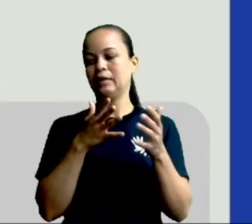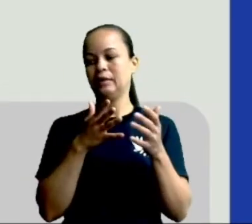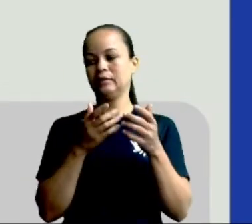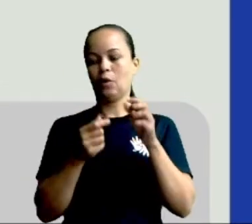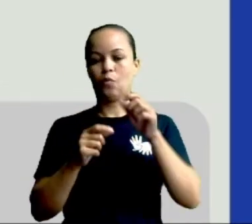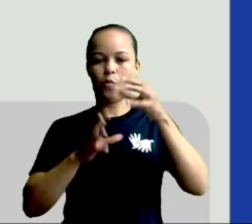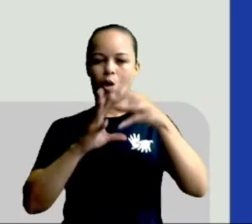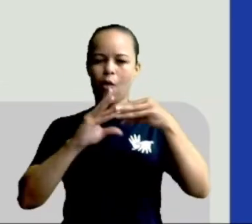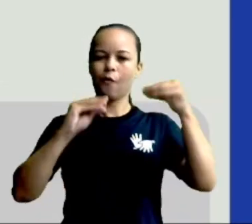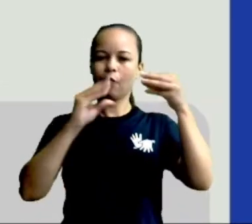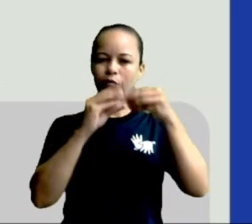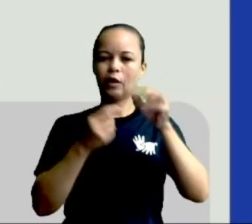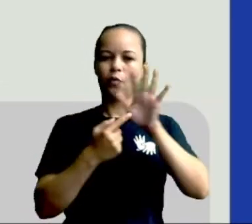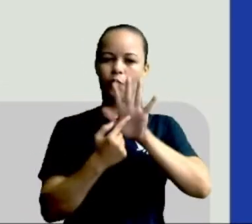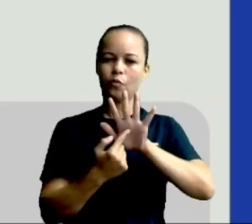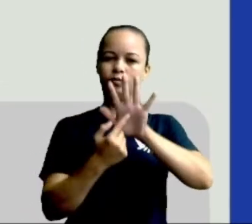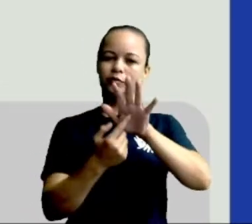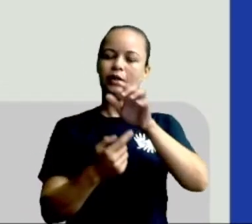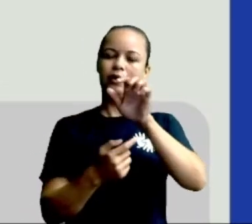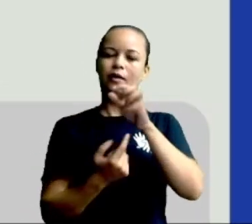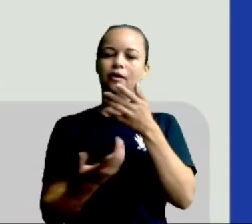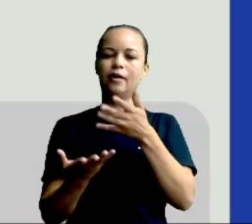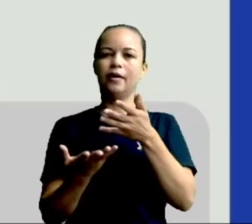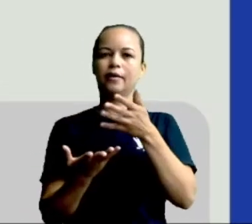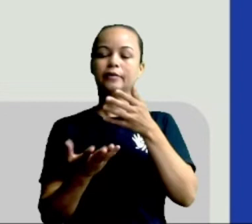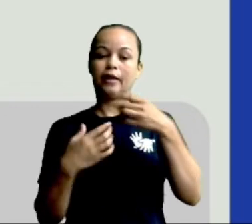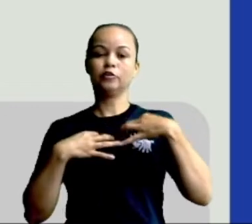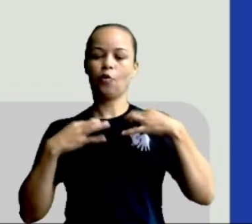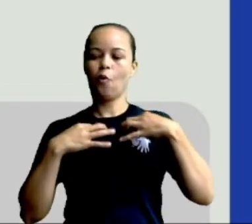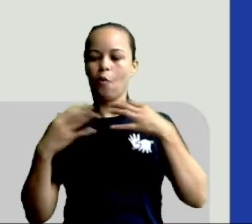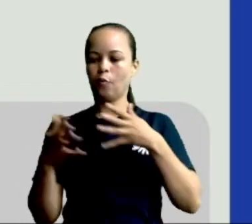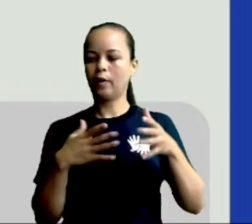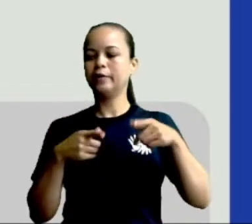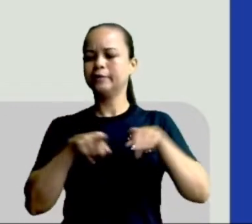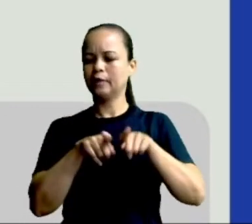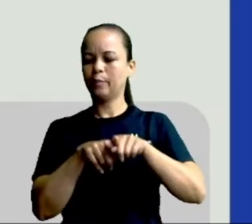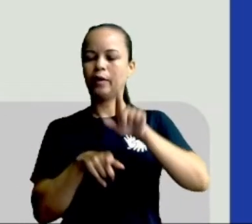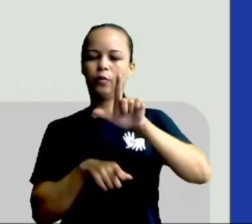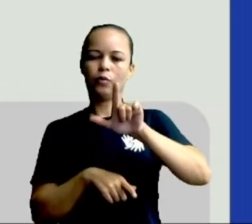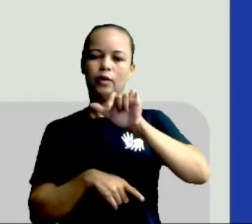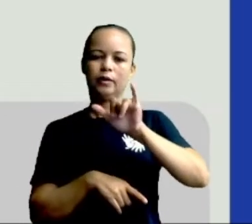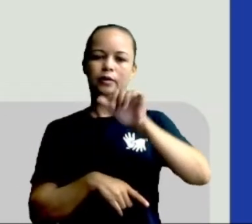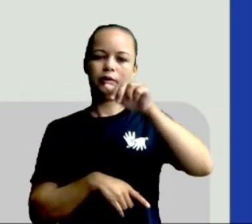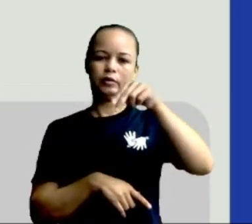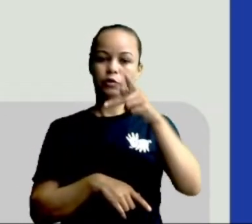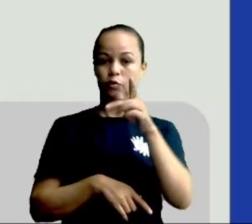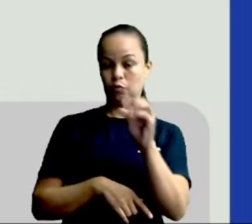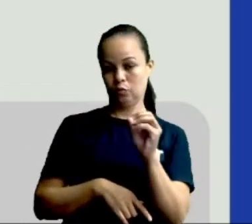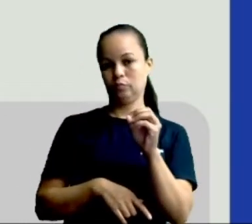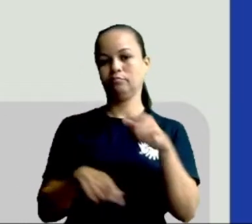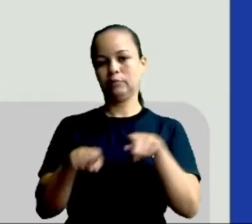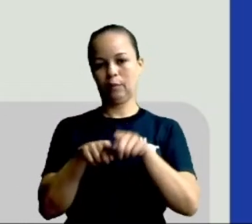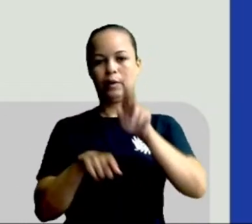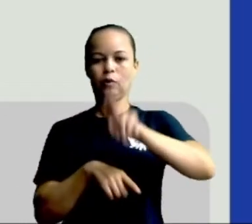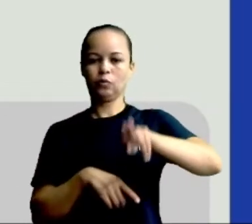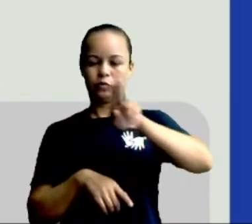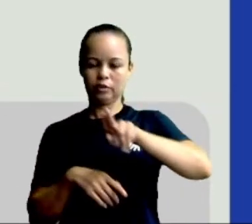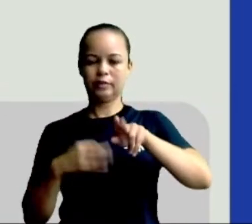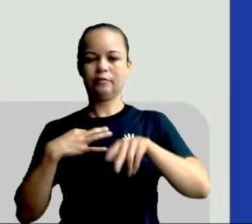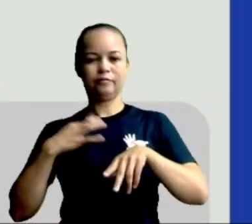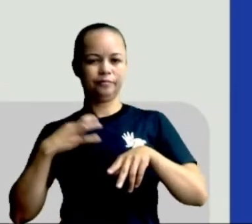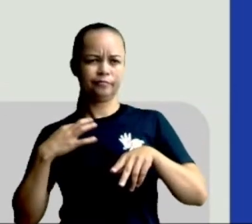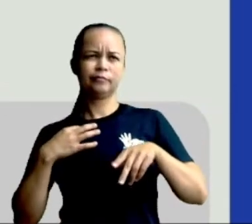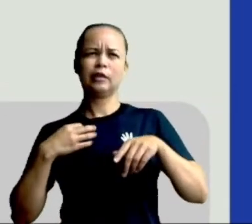roupas. O linho também, que é tirado aí de algumas plantas, também utilizado para fazer tecidos,